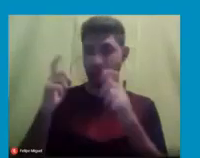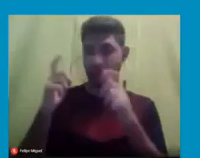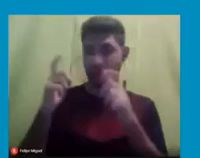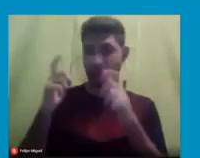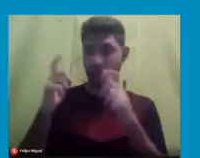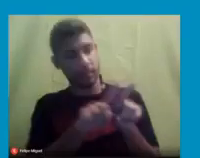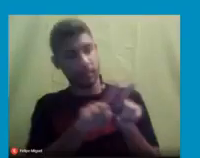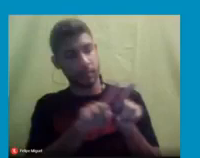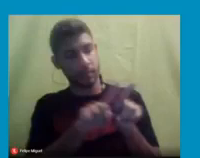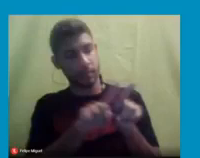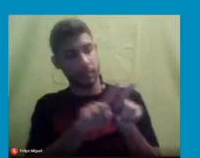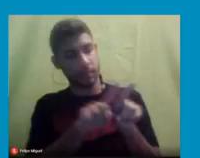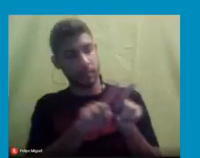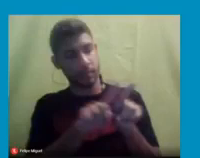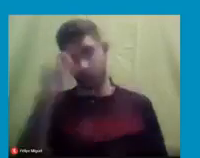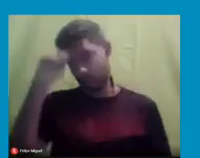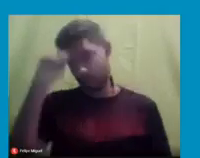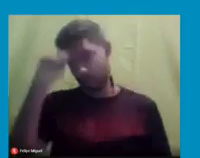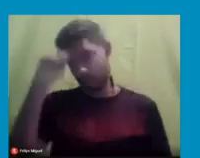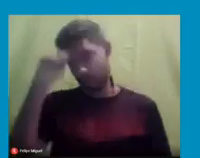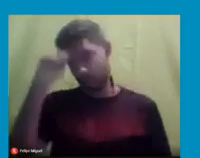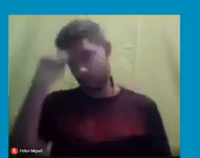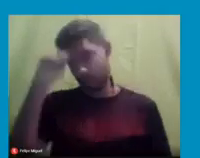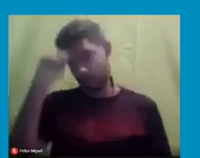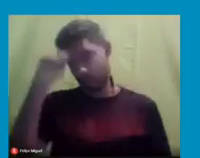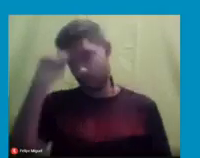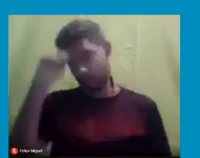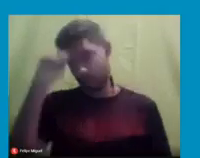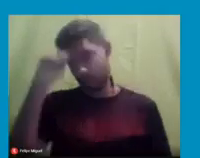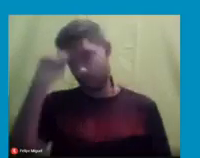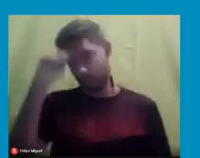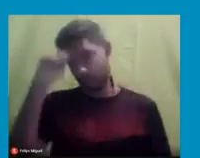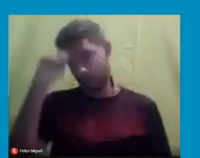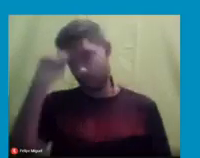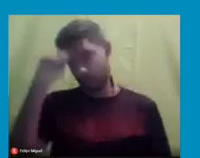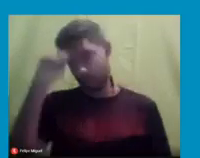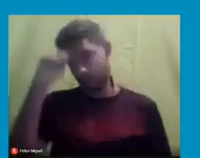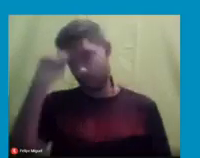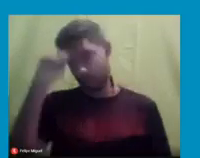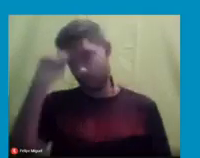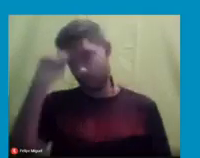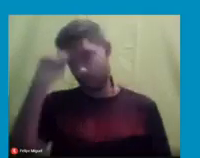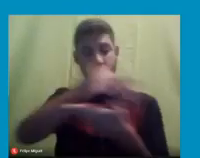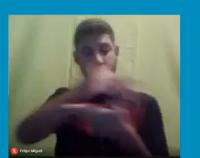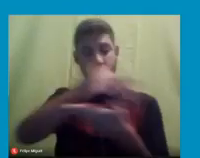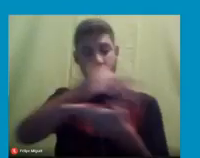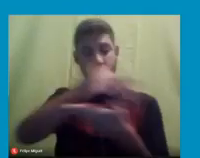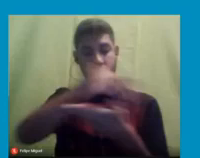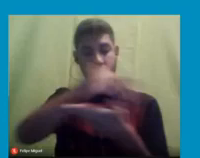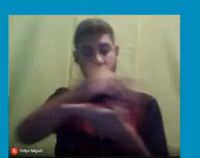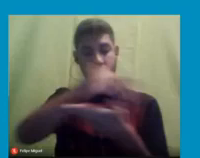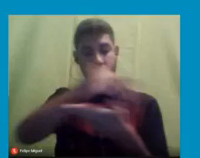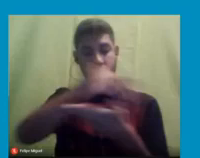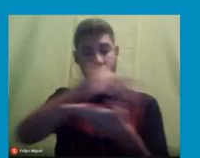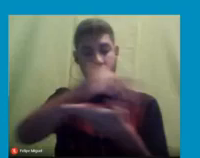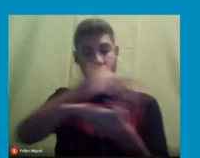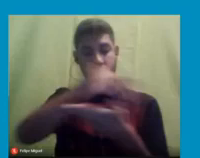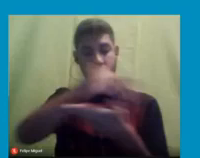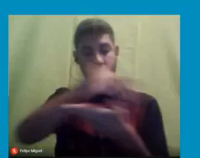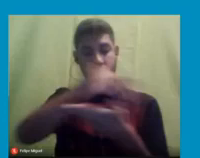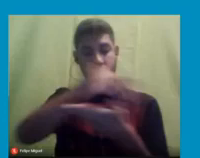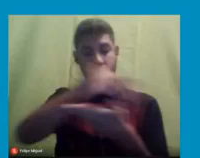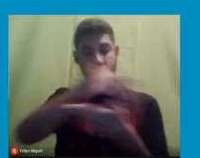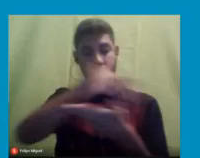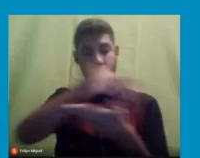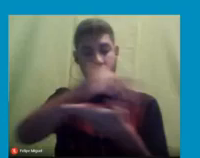negro, e em que mais se matam travestis transexuais no mundo. Então, a gente está falando de corpos como os meus e que não